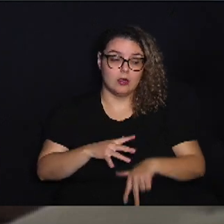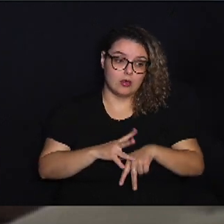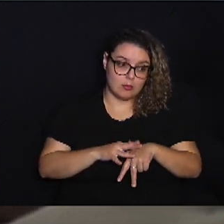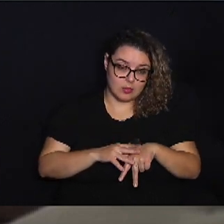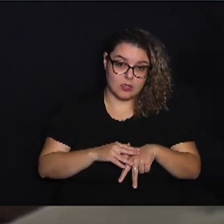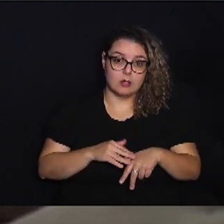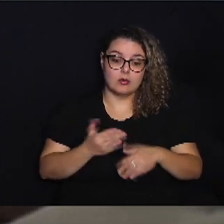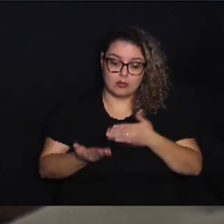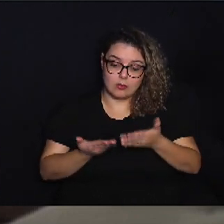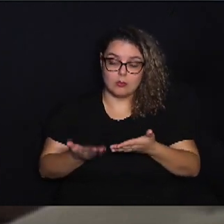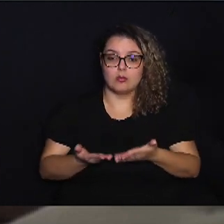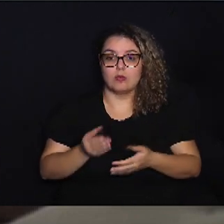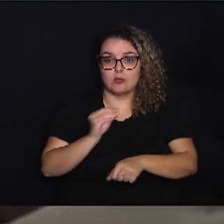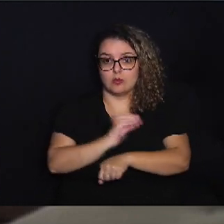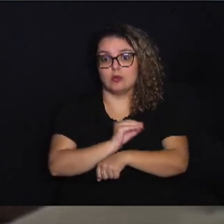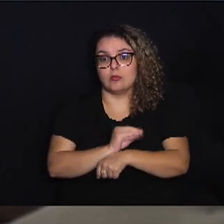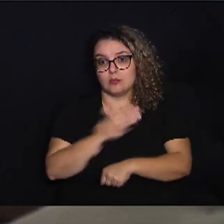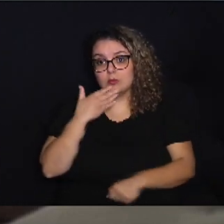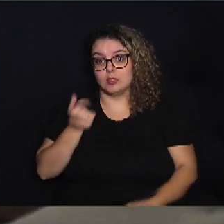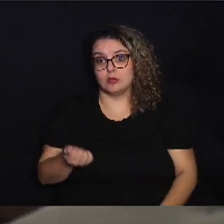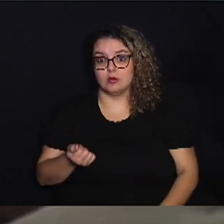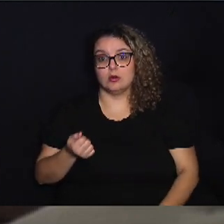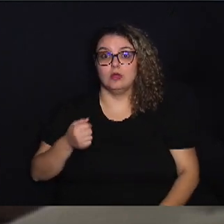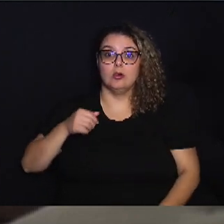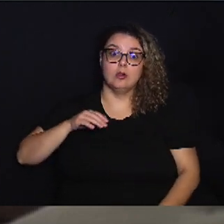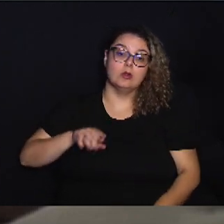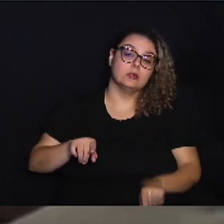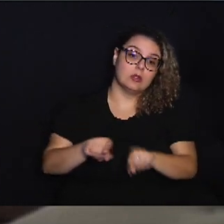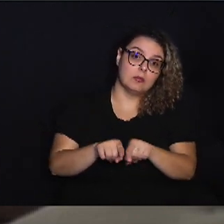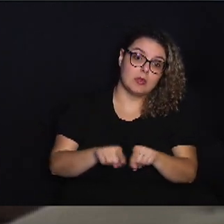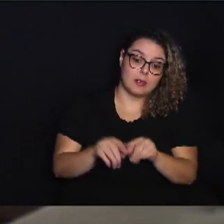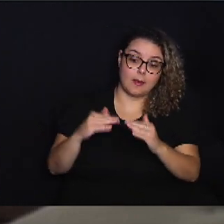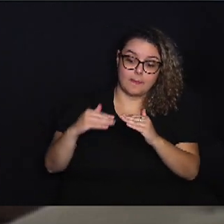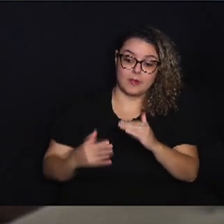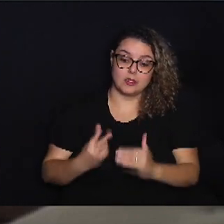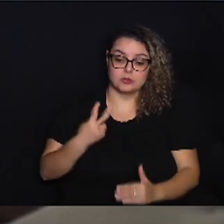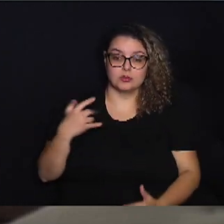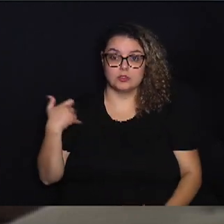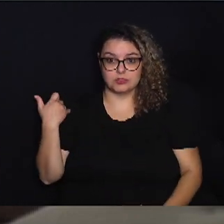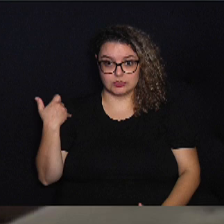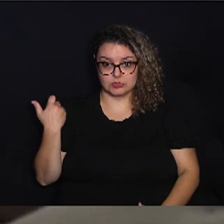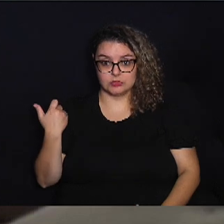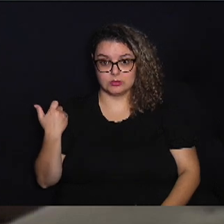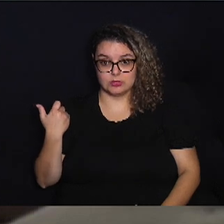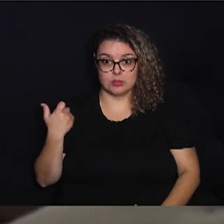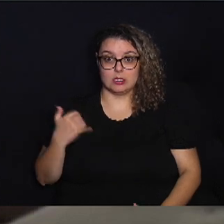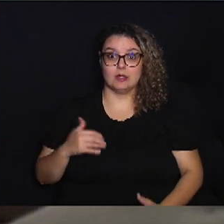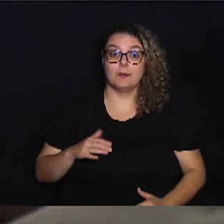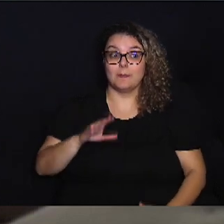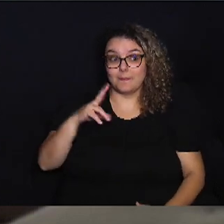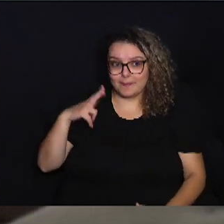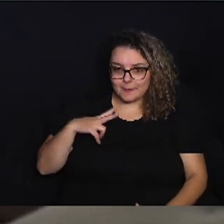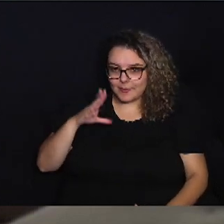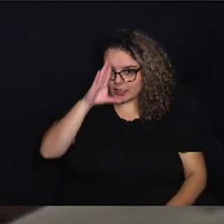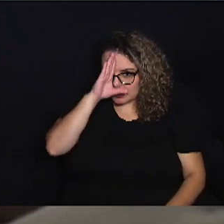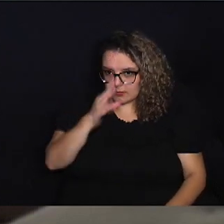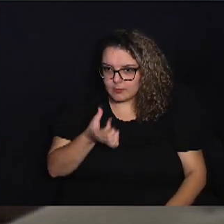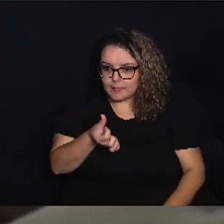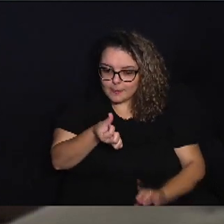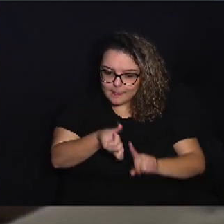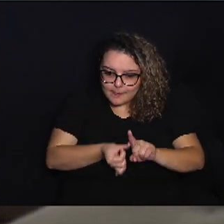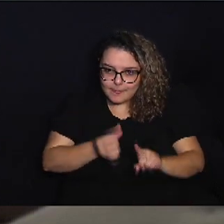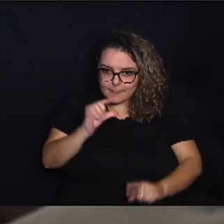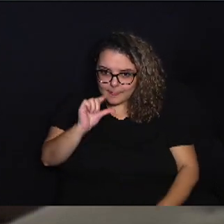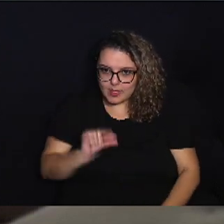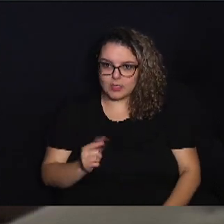de cuidado, assim como os menores do que 2 anos, particularmente os menores que 6 meses, tá? Estes são pacientes um pouquinho